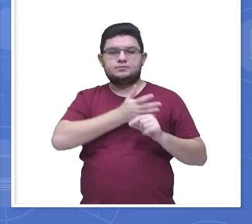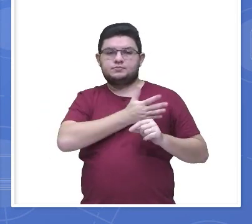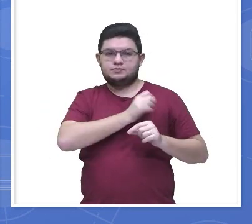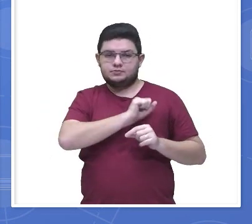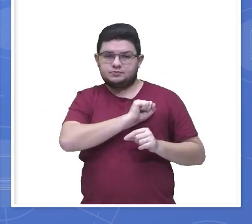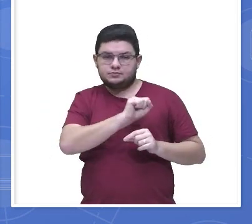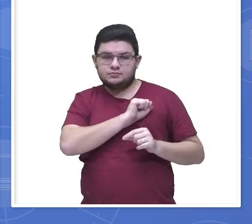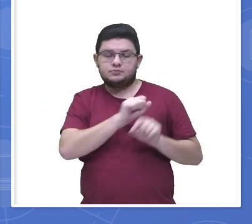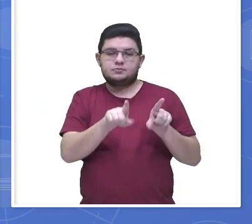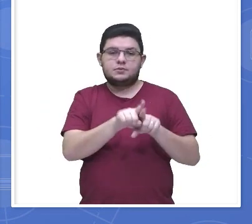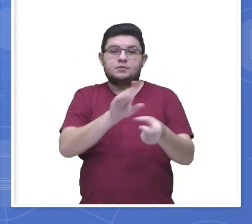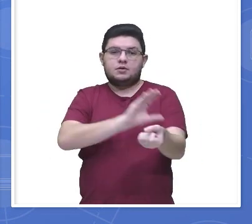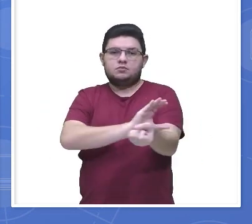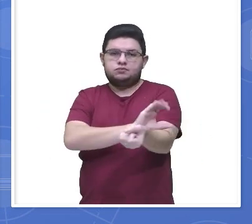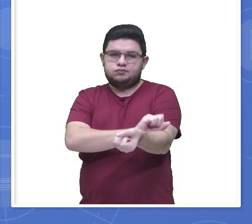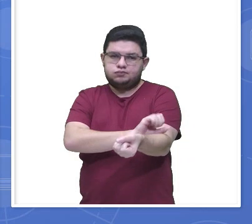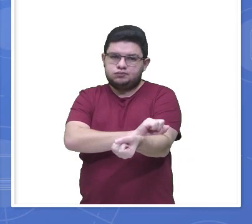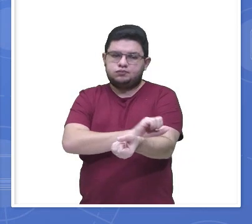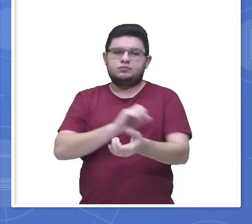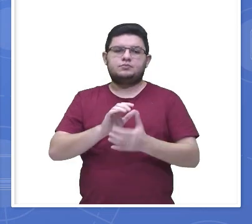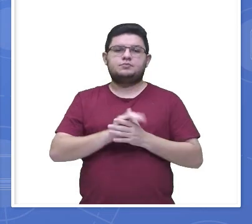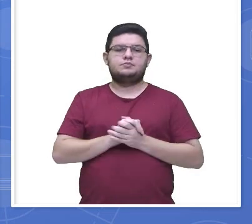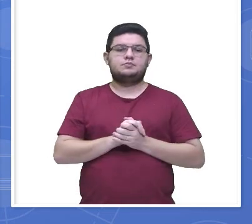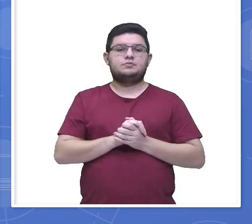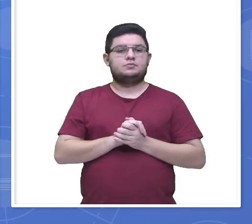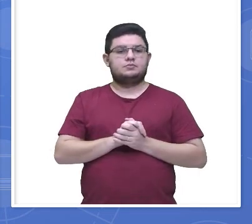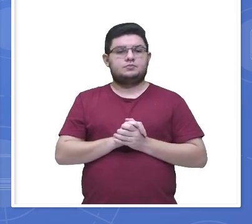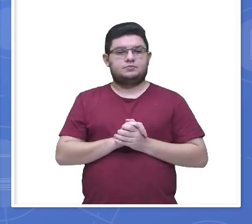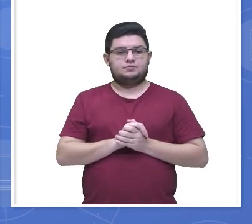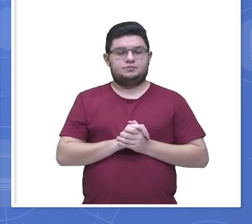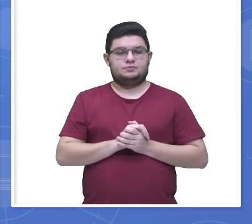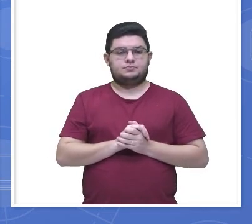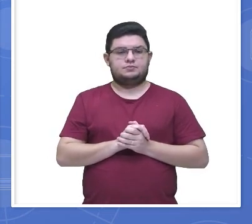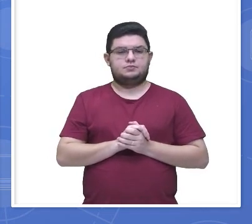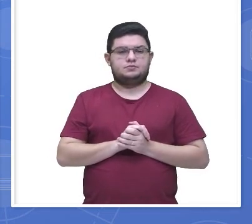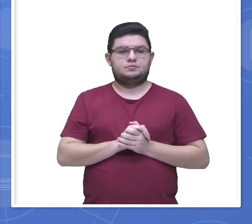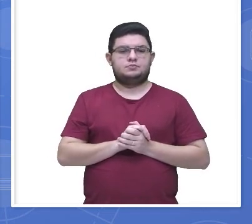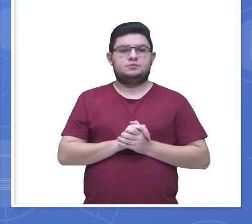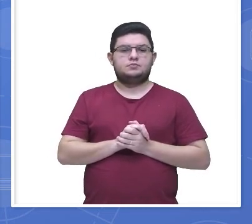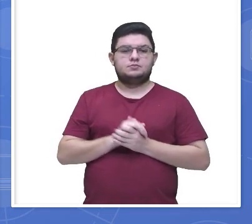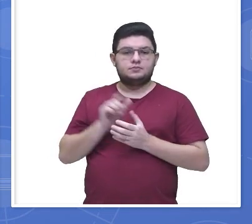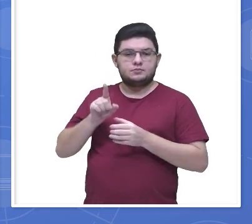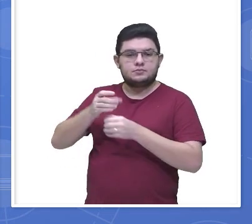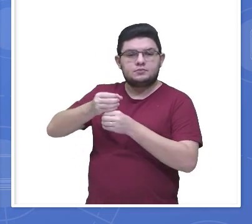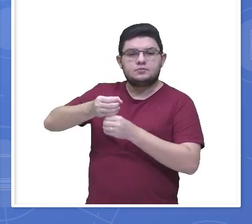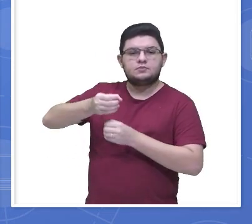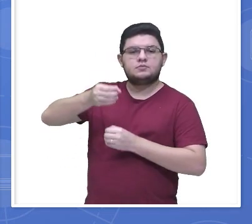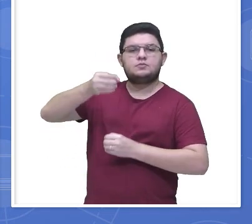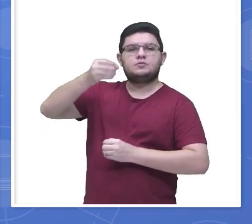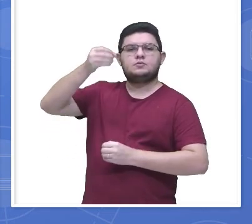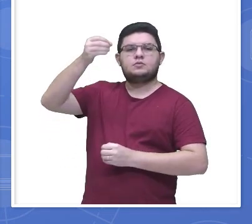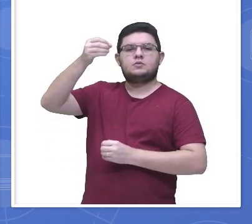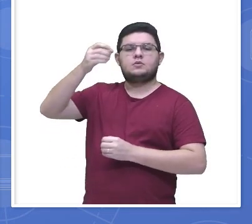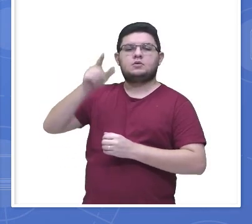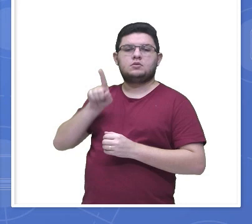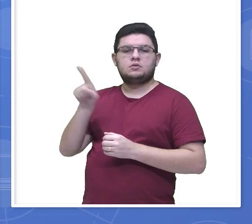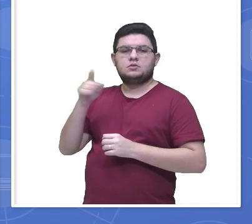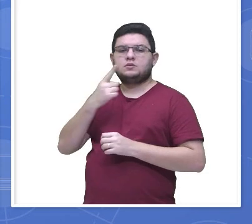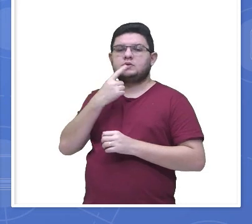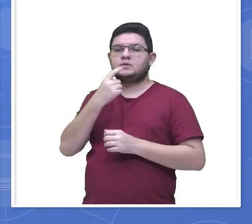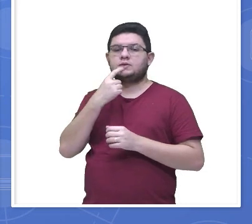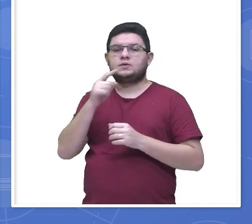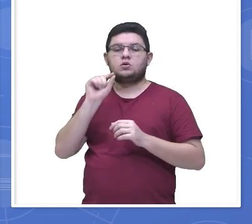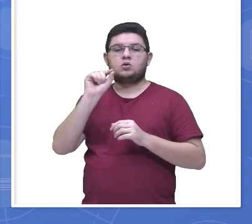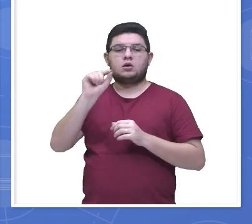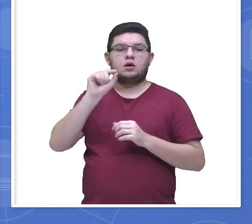A nossa medula espinhal, que a gente já falou sobre ela, agora a gente vai dar uma lida aí nas informações. É um cordão de